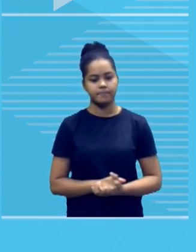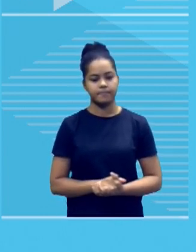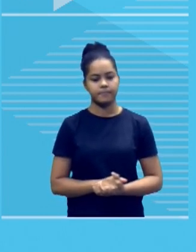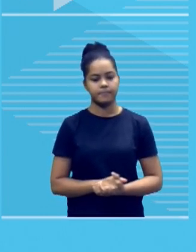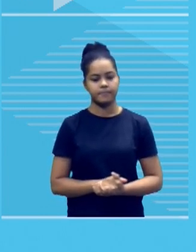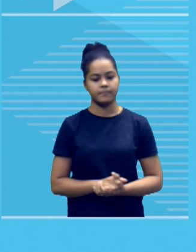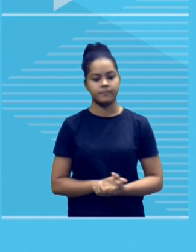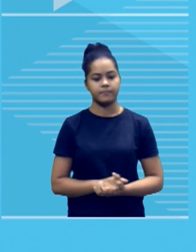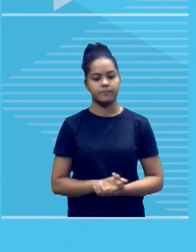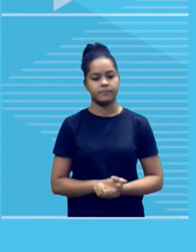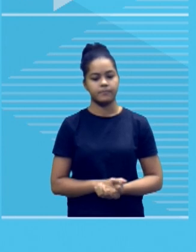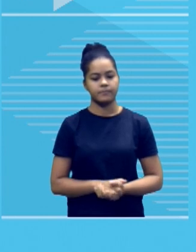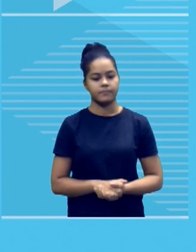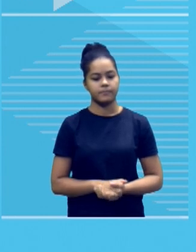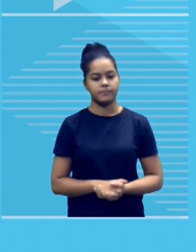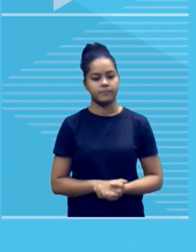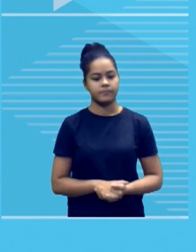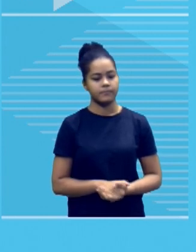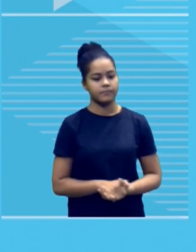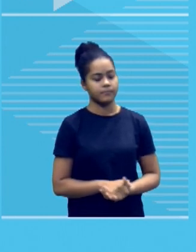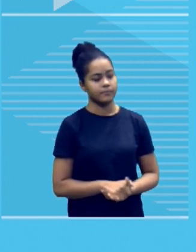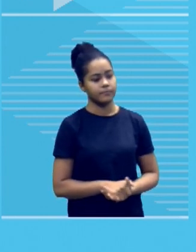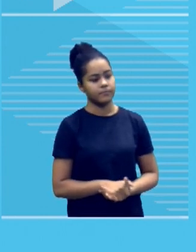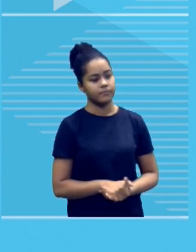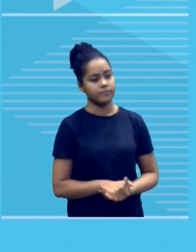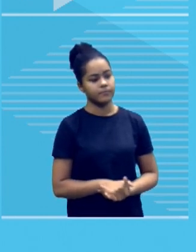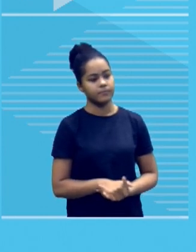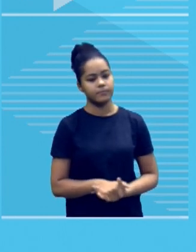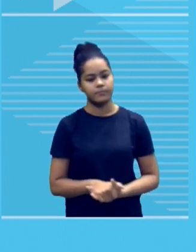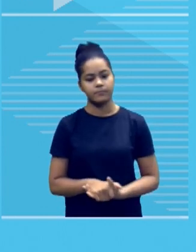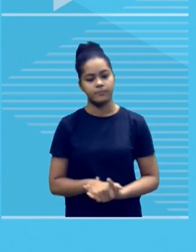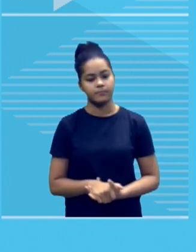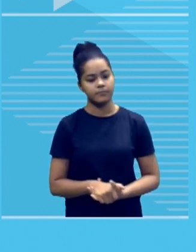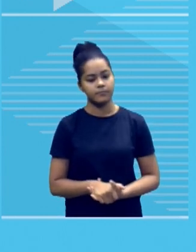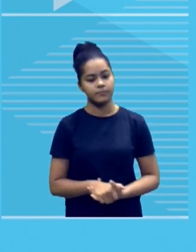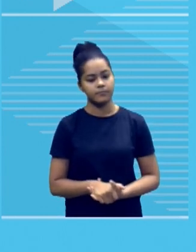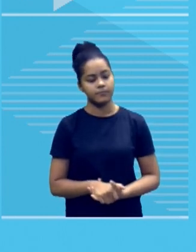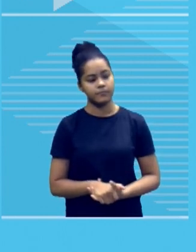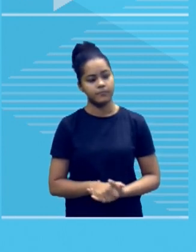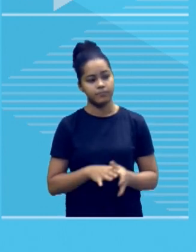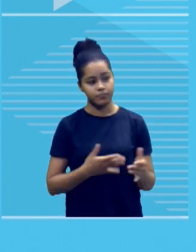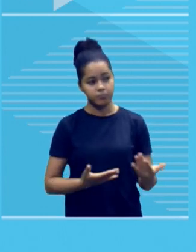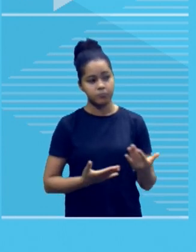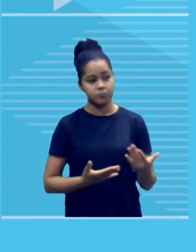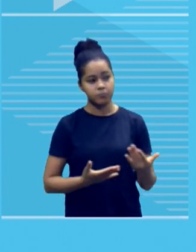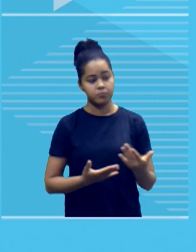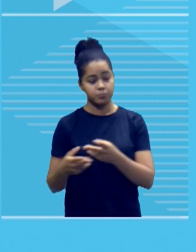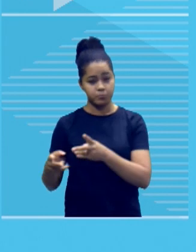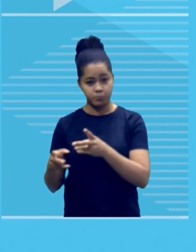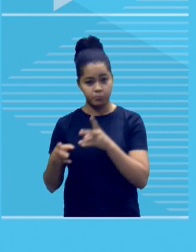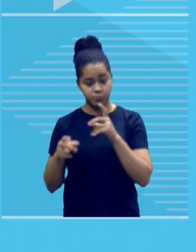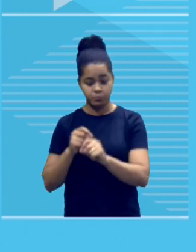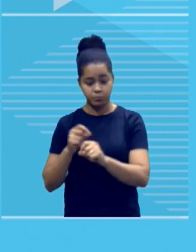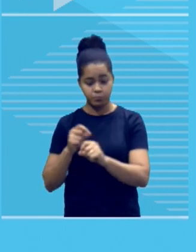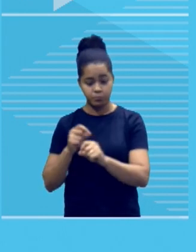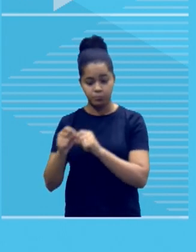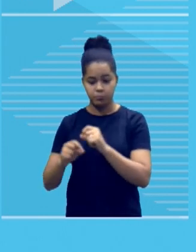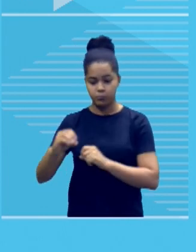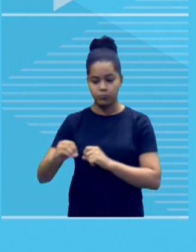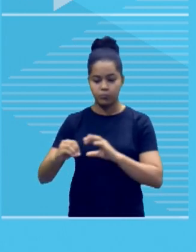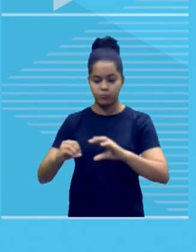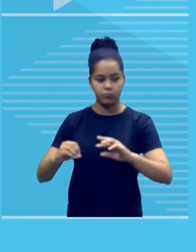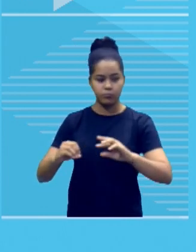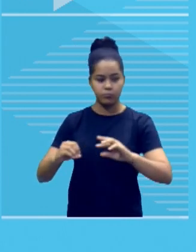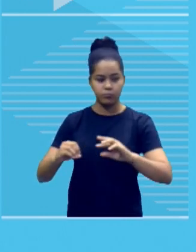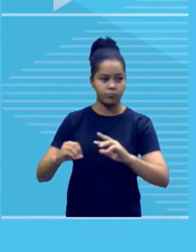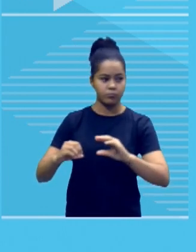são o funcional se tivesse aí tá bom novamente oxigênio entre carbono é um outro é